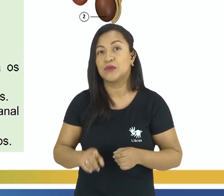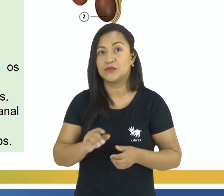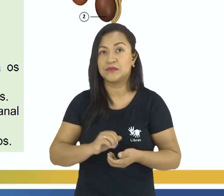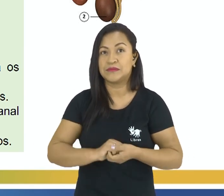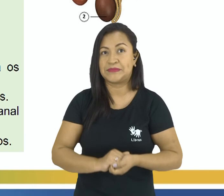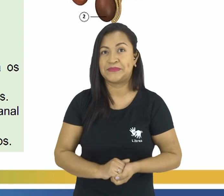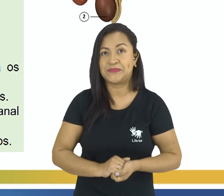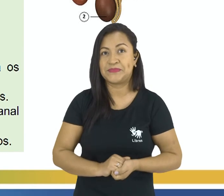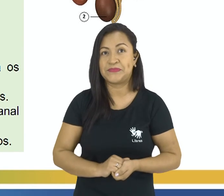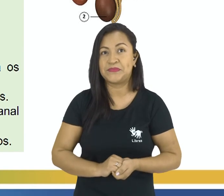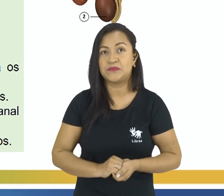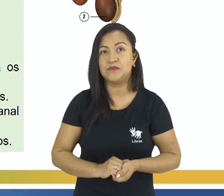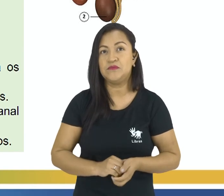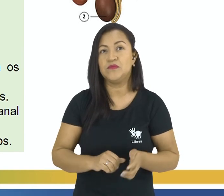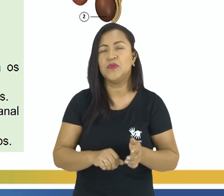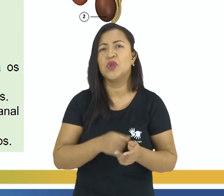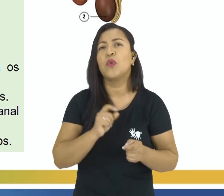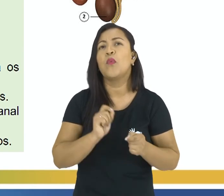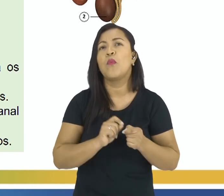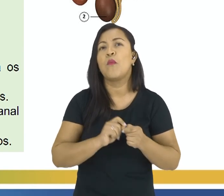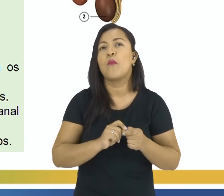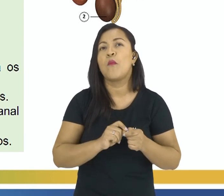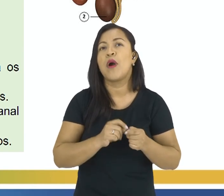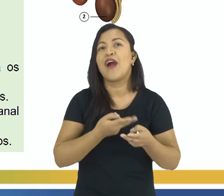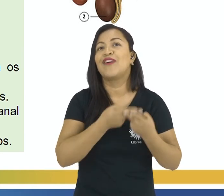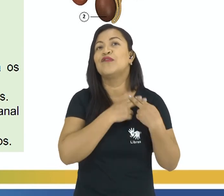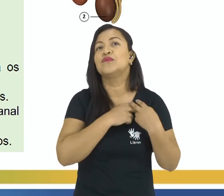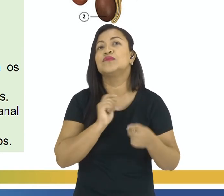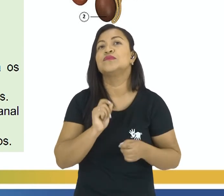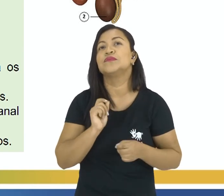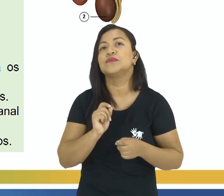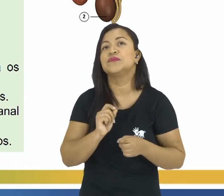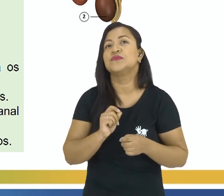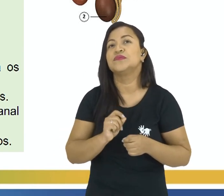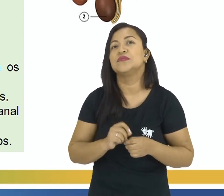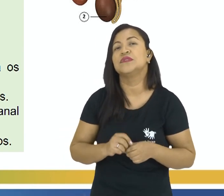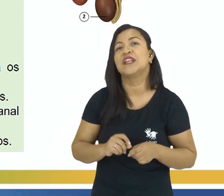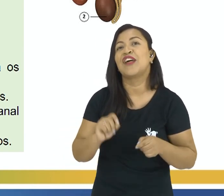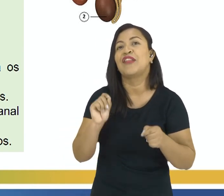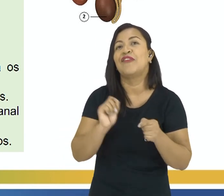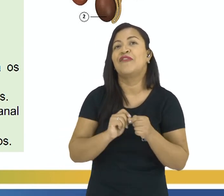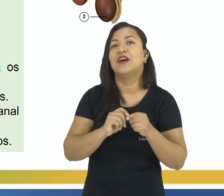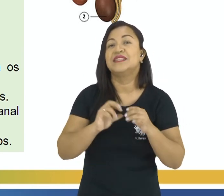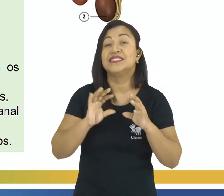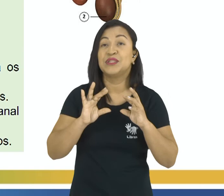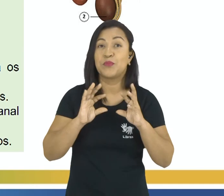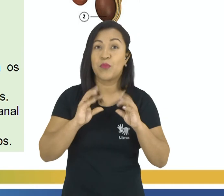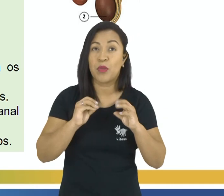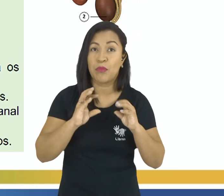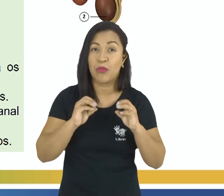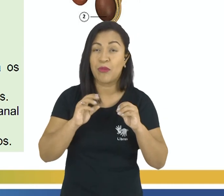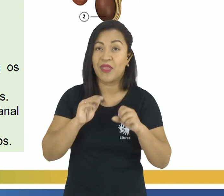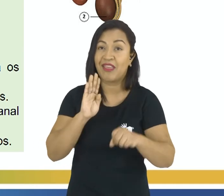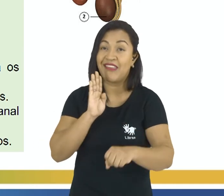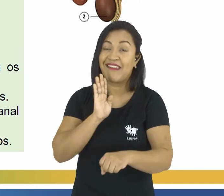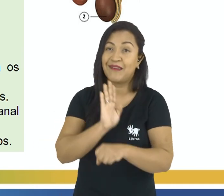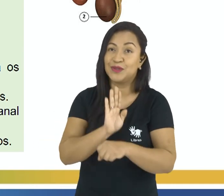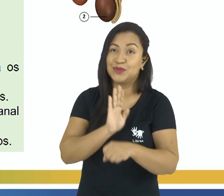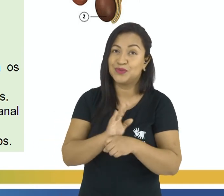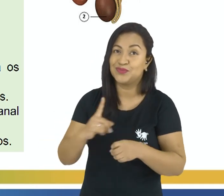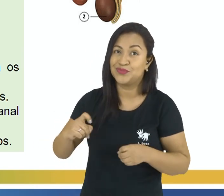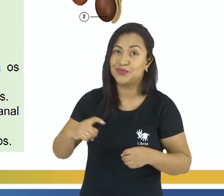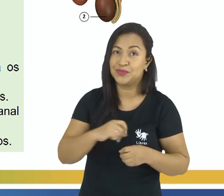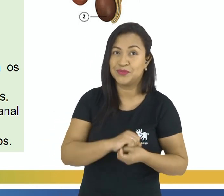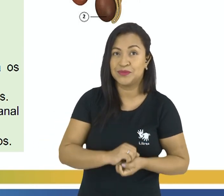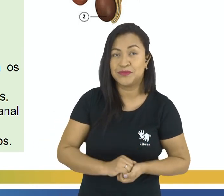Então, a função do número 1 está relacionado com a produção de uma secreção nutritiva para os espermatozoides.